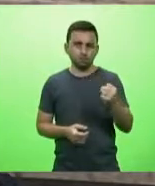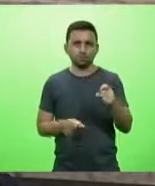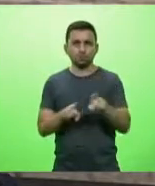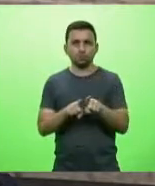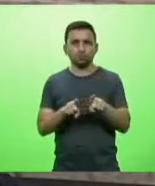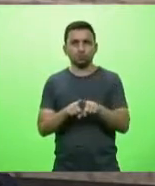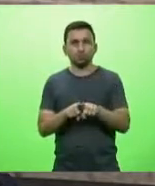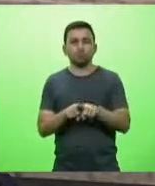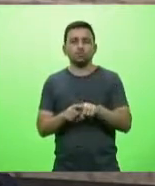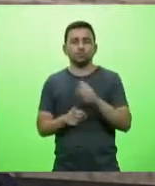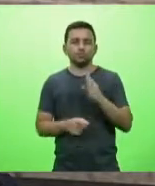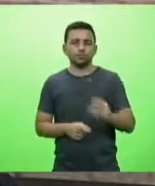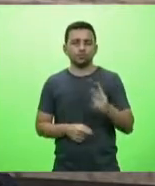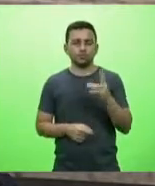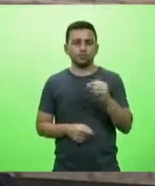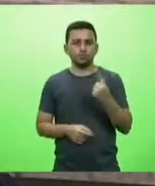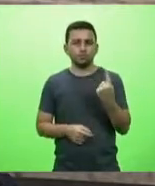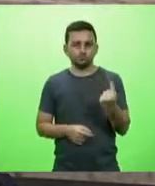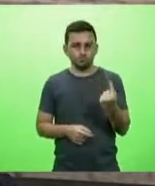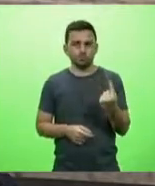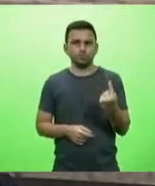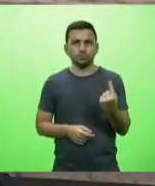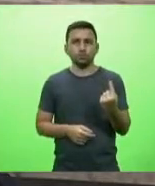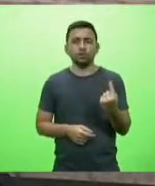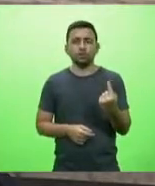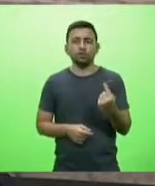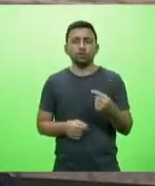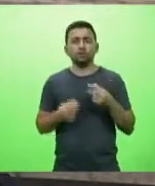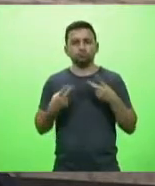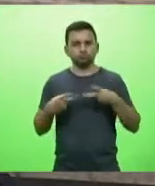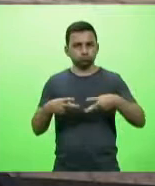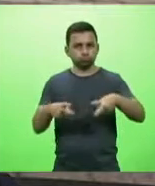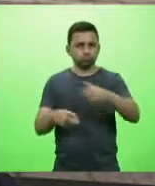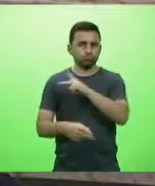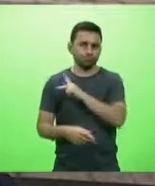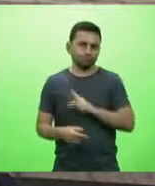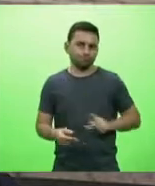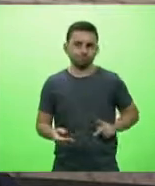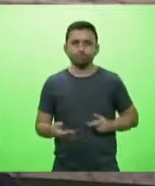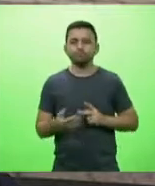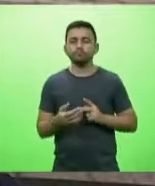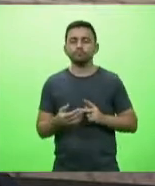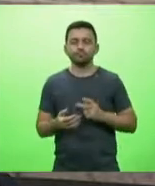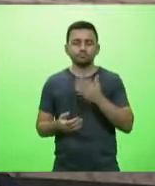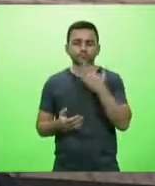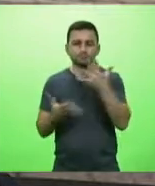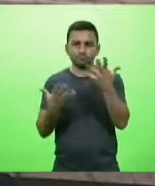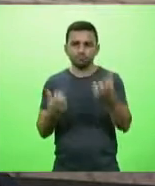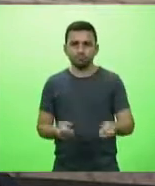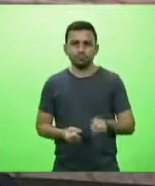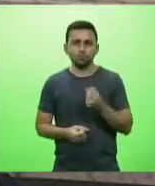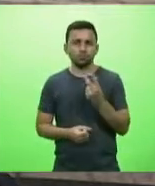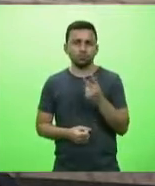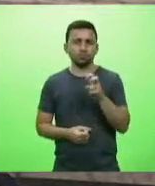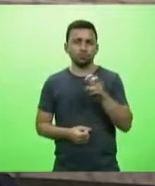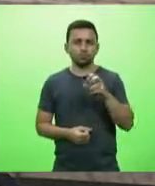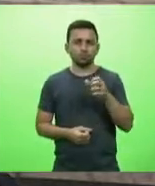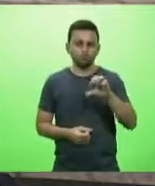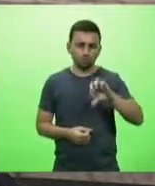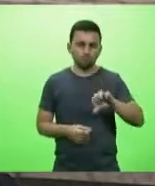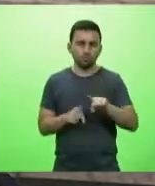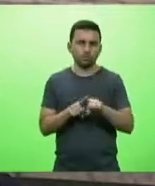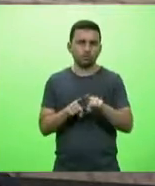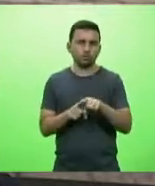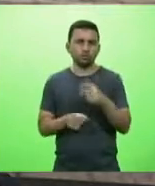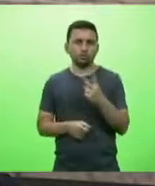262/2021. Dando continuidade à ordem do dia, o senhor presidente deferiu os requerimentos 246 a 257, 259 a 261 e